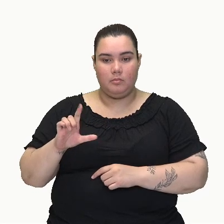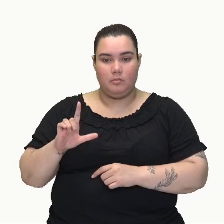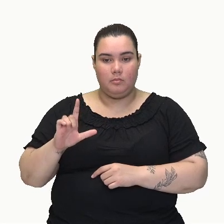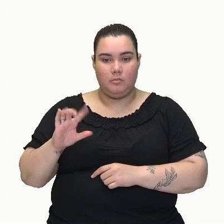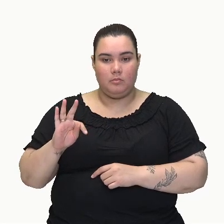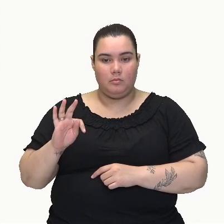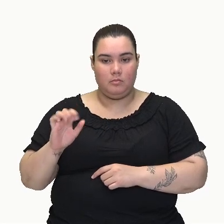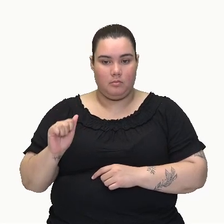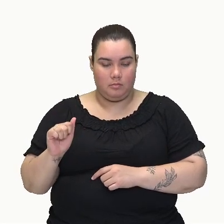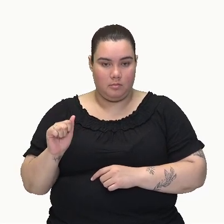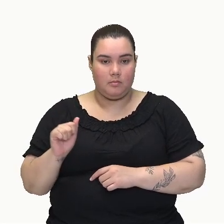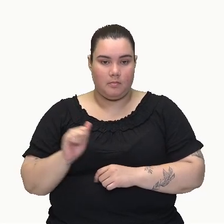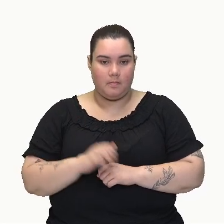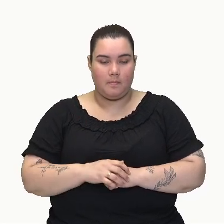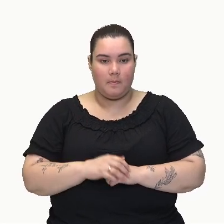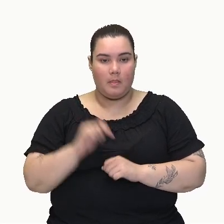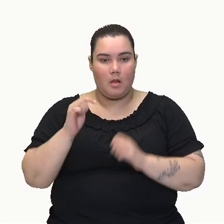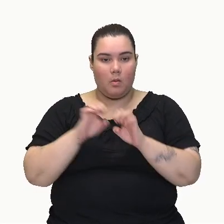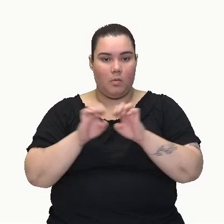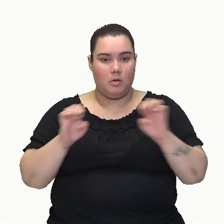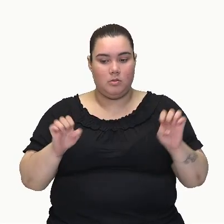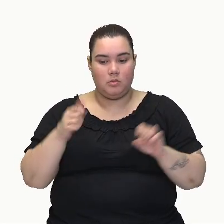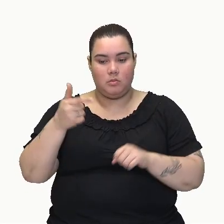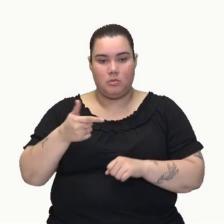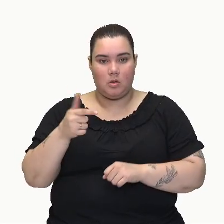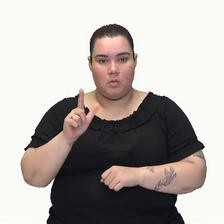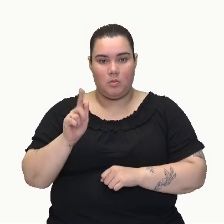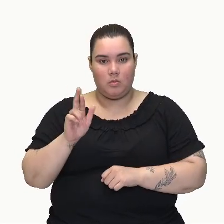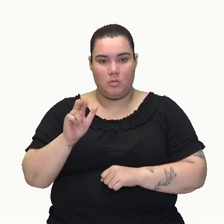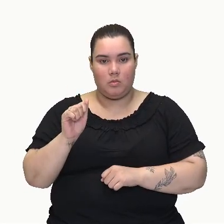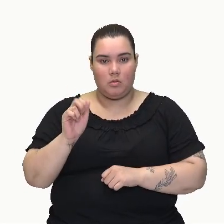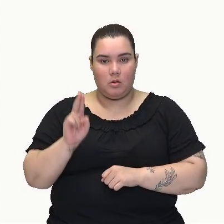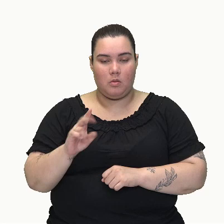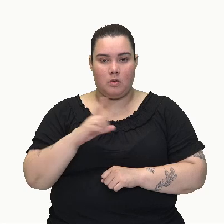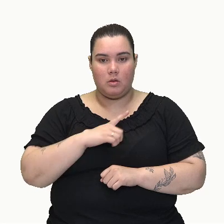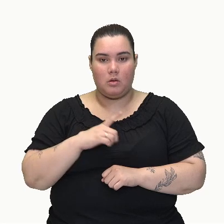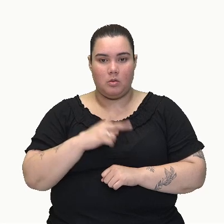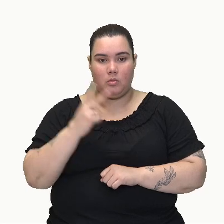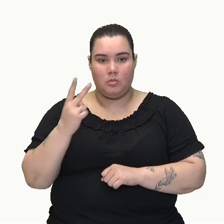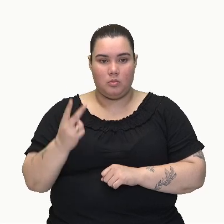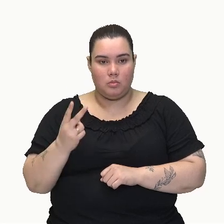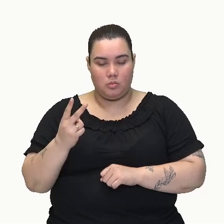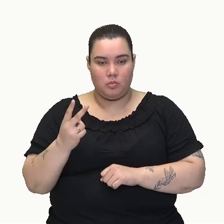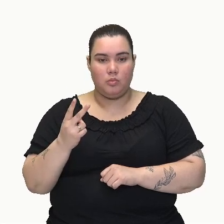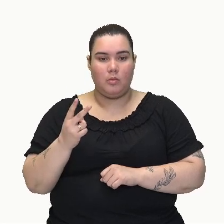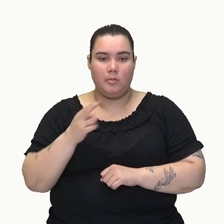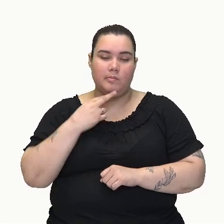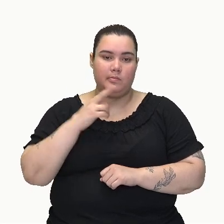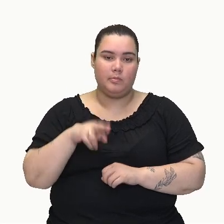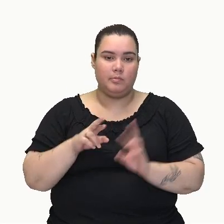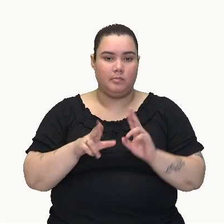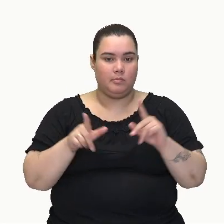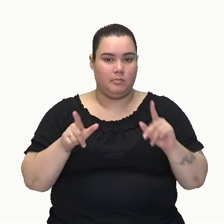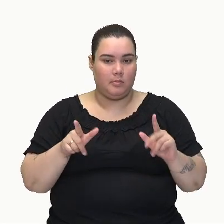a equação do segundo grau possui duas soluções distintas, né? Até duas soluções distintas, no caso.